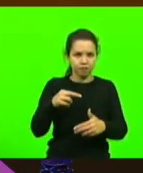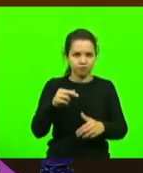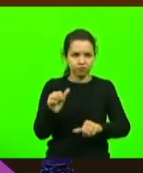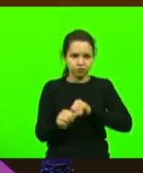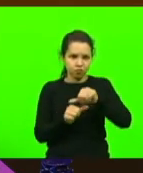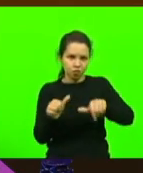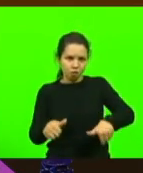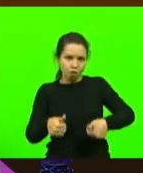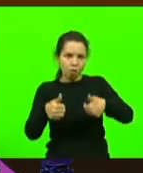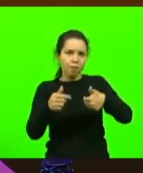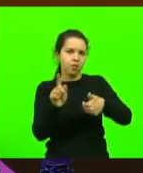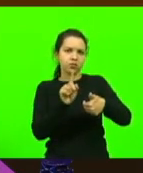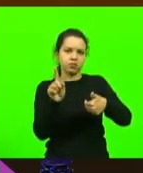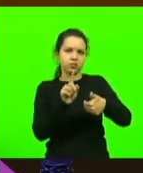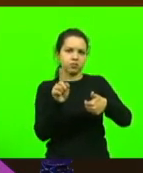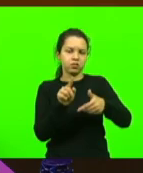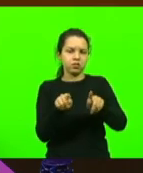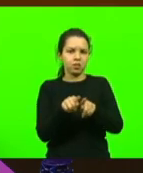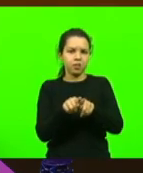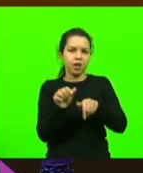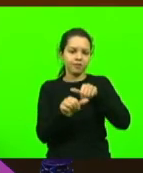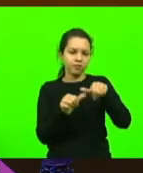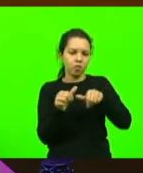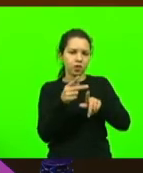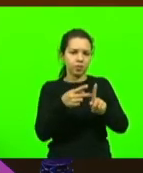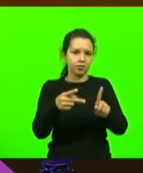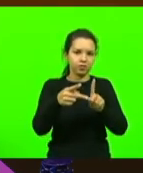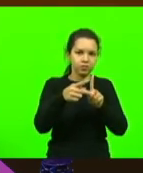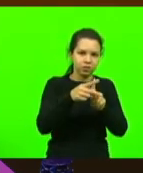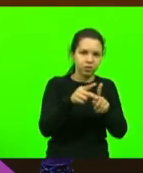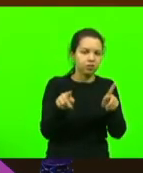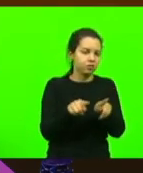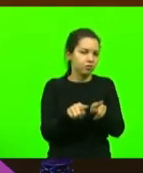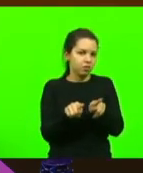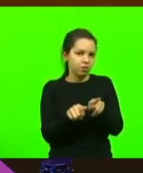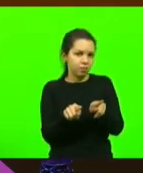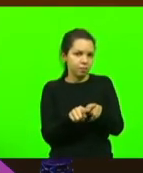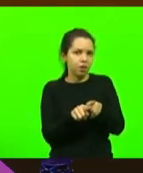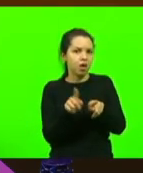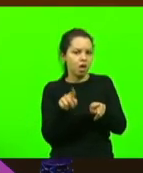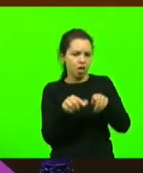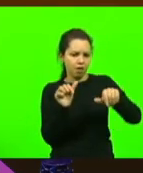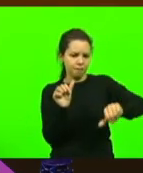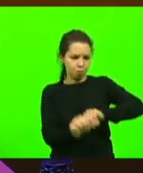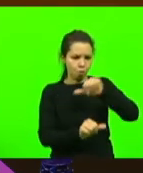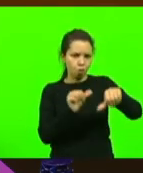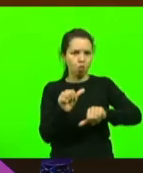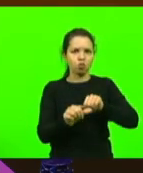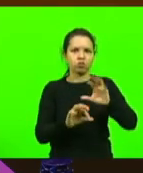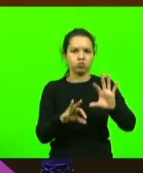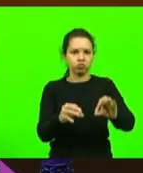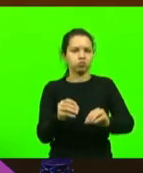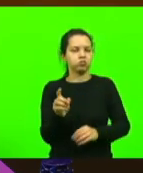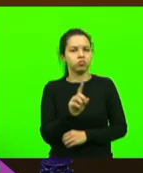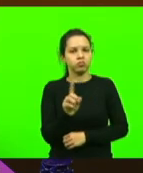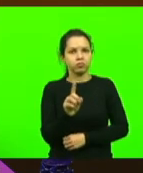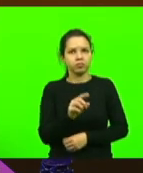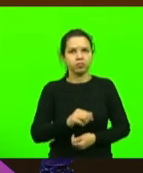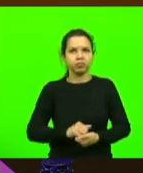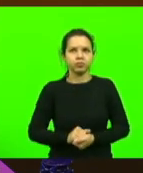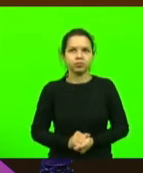como a reforma da Previdência não se tratou de uma reforma e para a gente para a gente não ficar